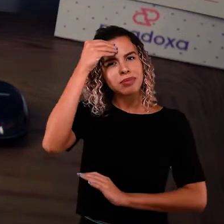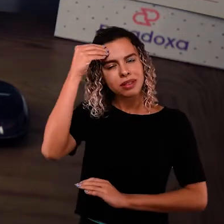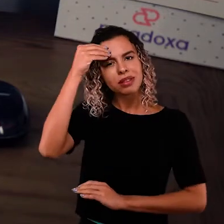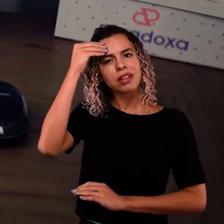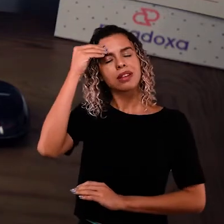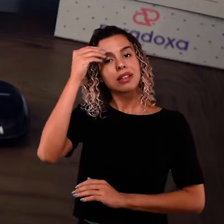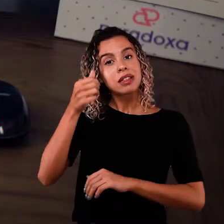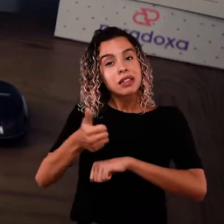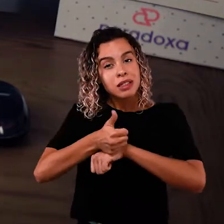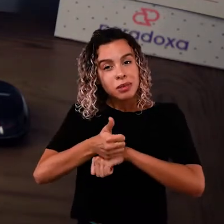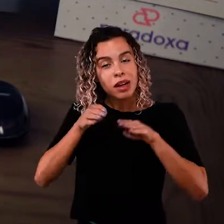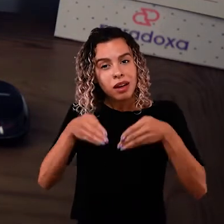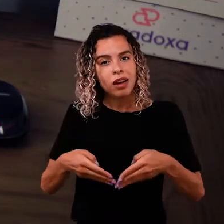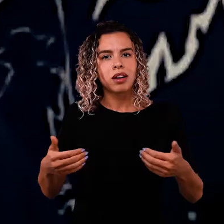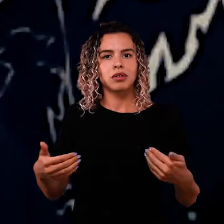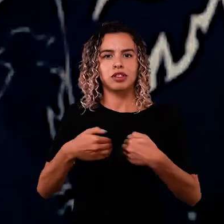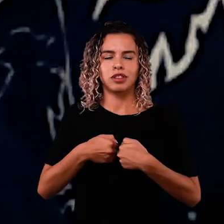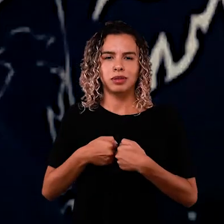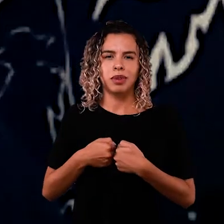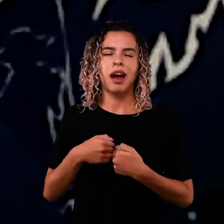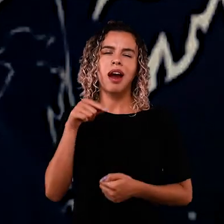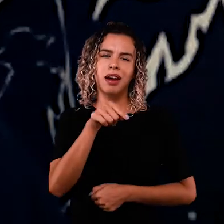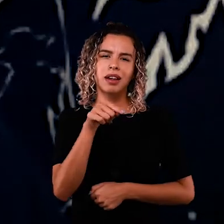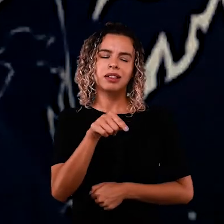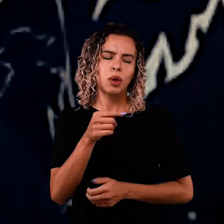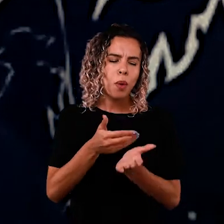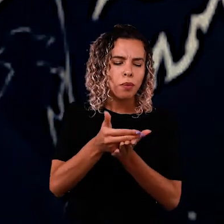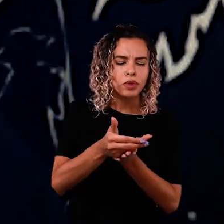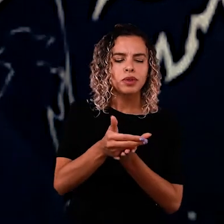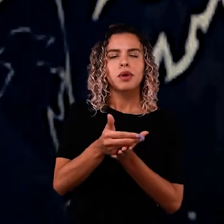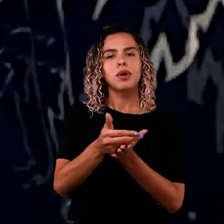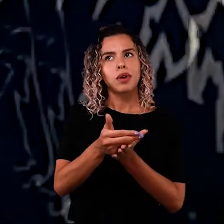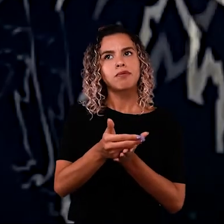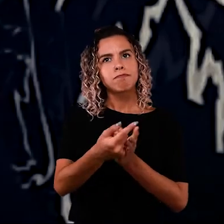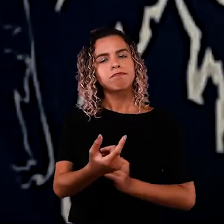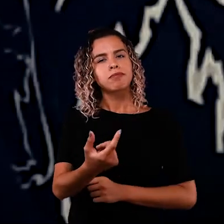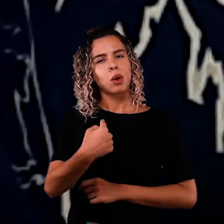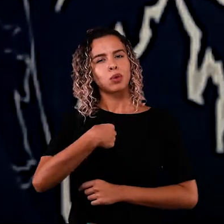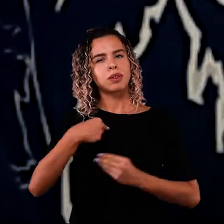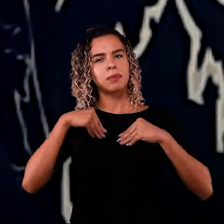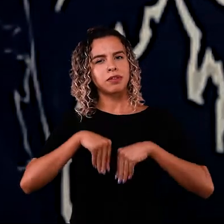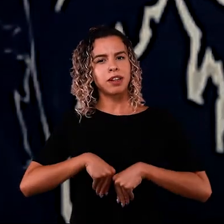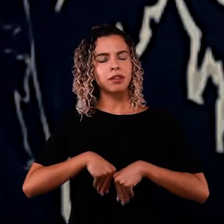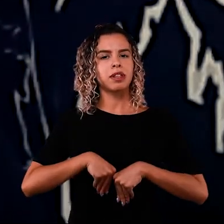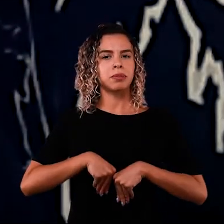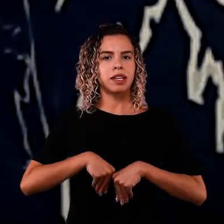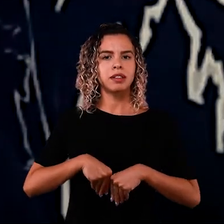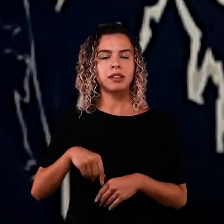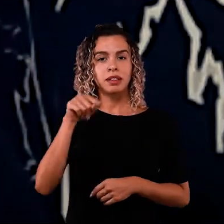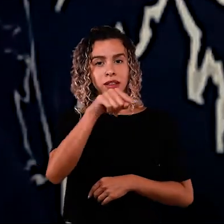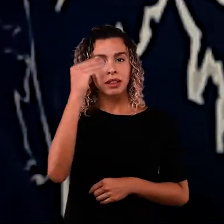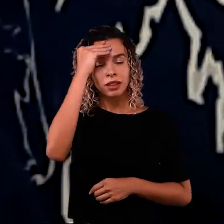que era especialista na área do autismo, né? E daí, as primeiras consultas, ele me diagnosticou com depressão, e aí, juntos,